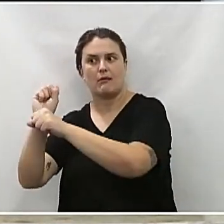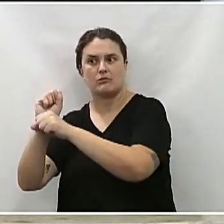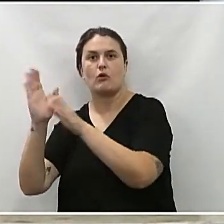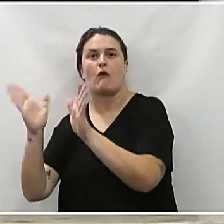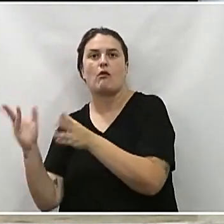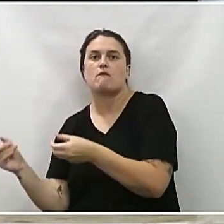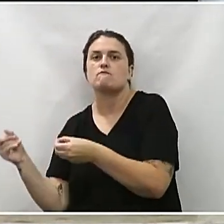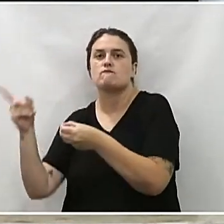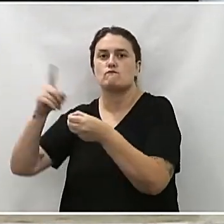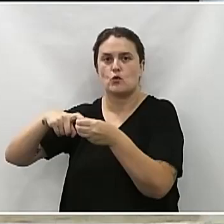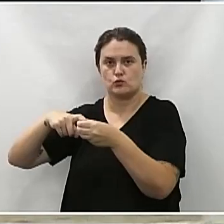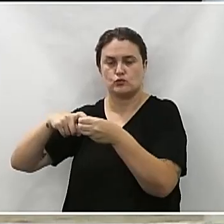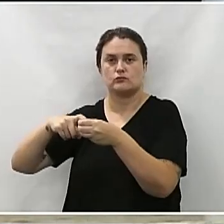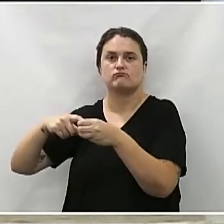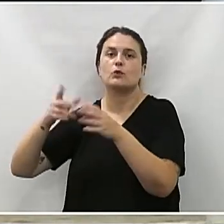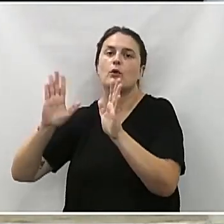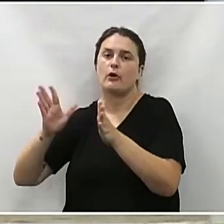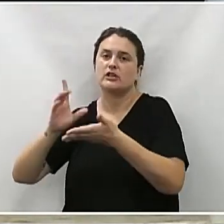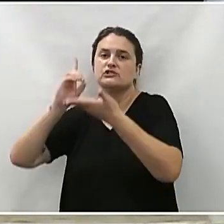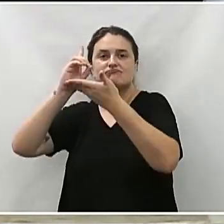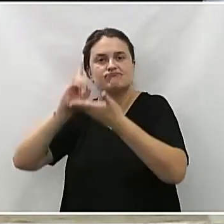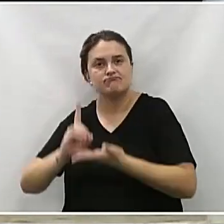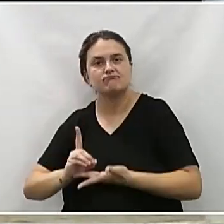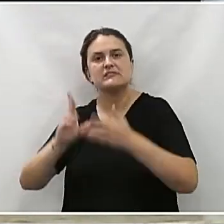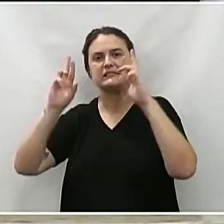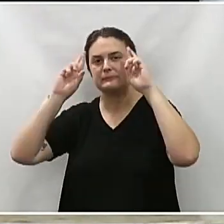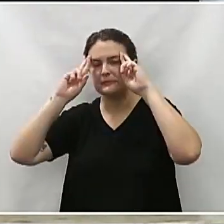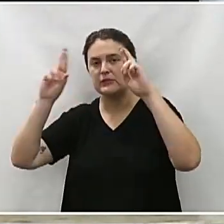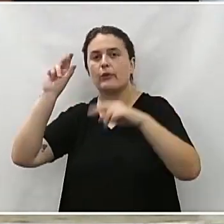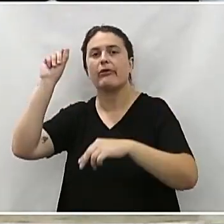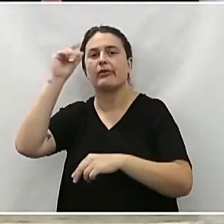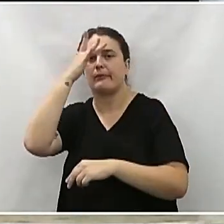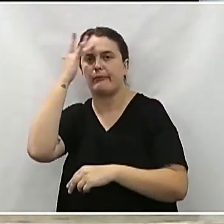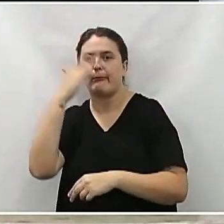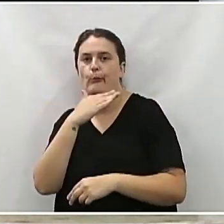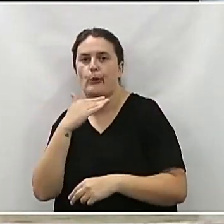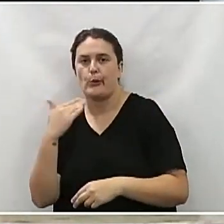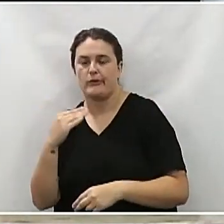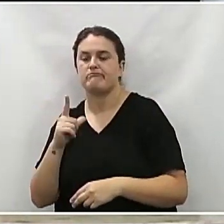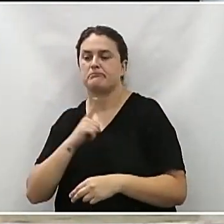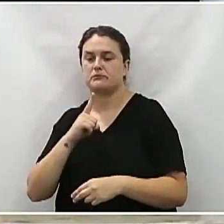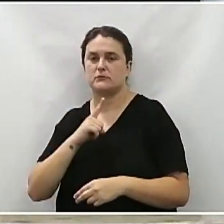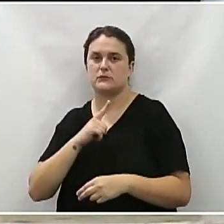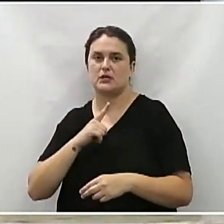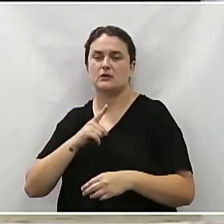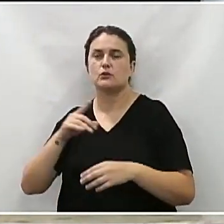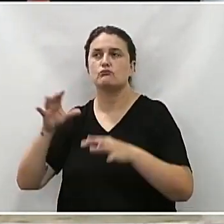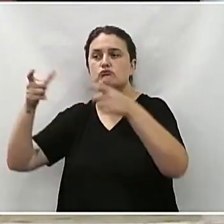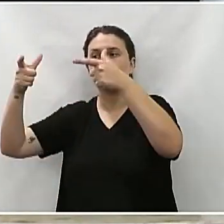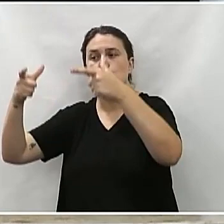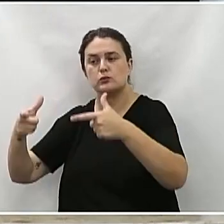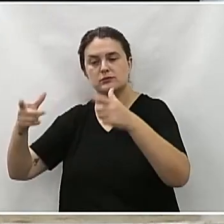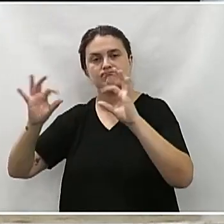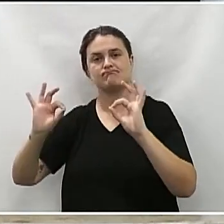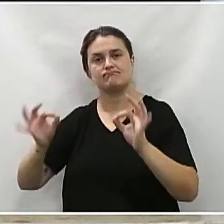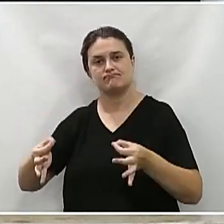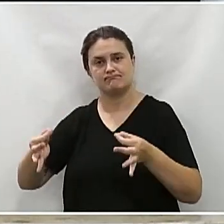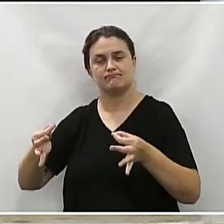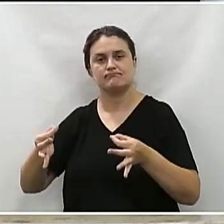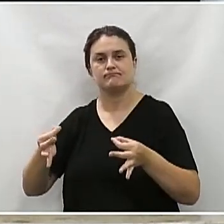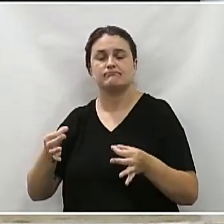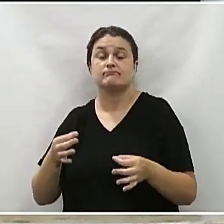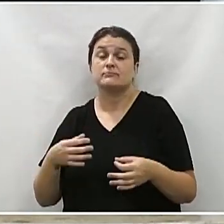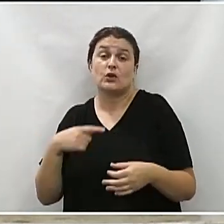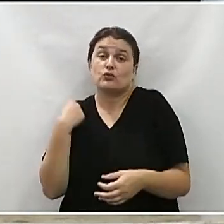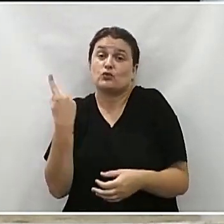com dignidade e respeito pelos seus entes queridos que vão enfim a gente não